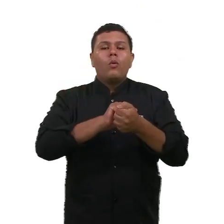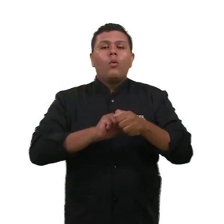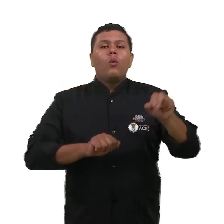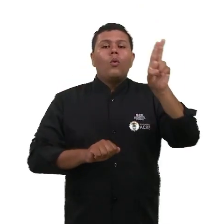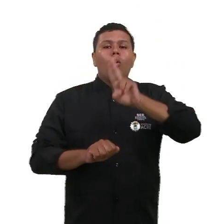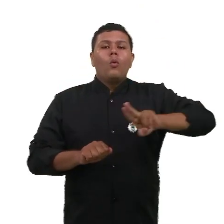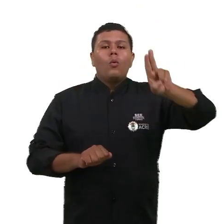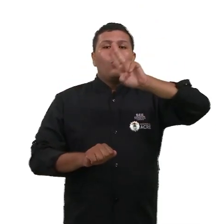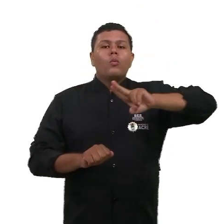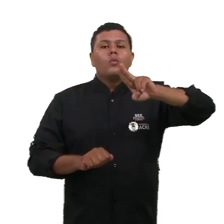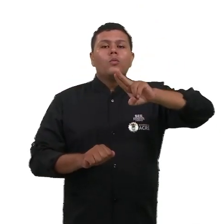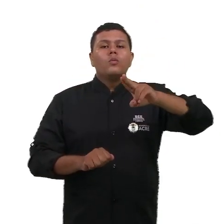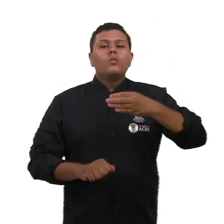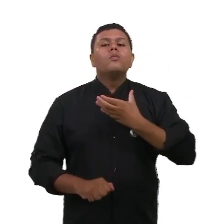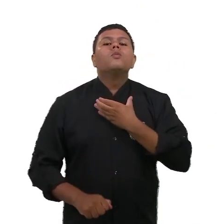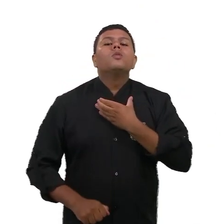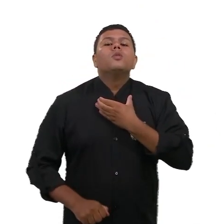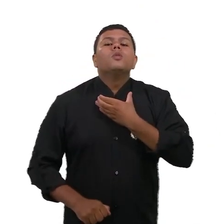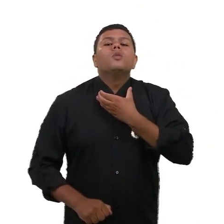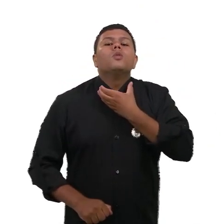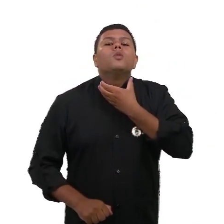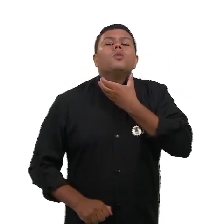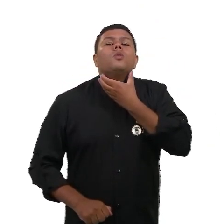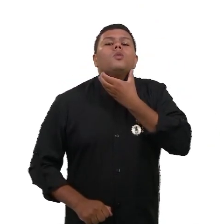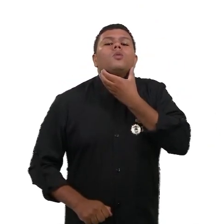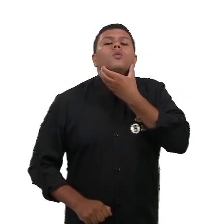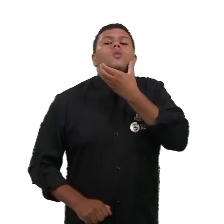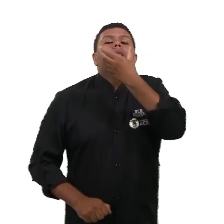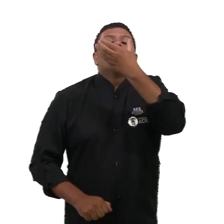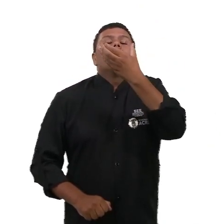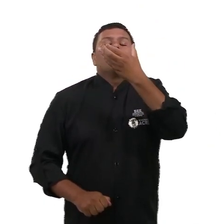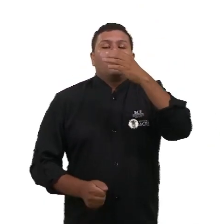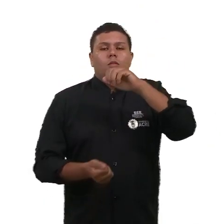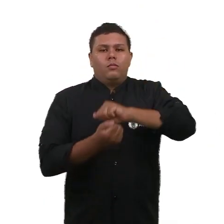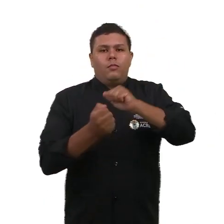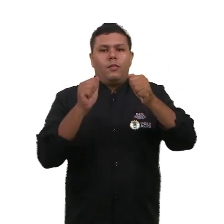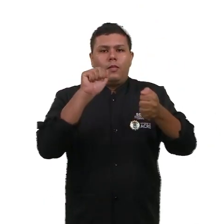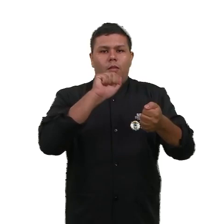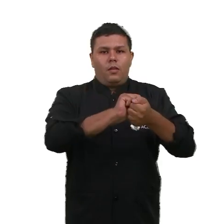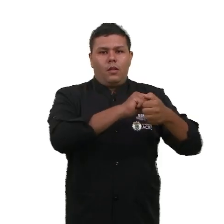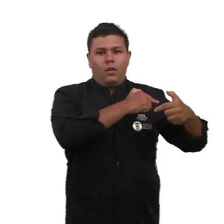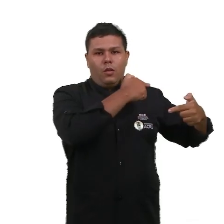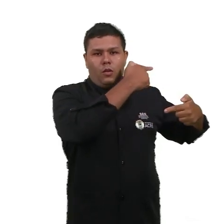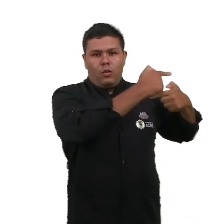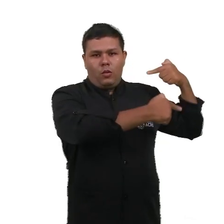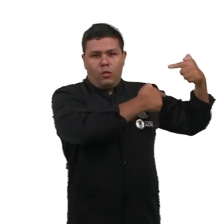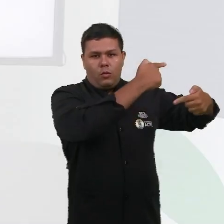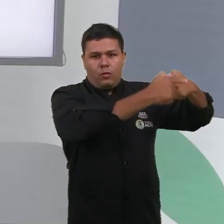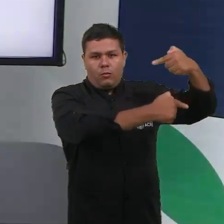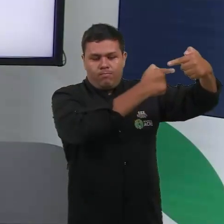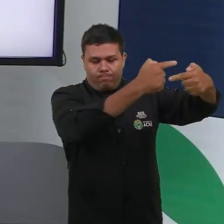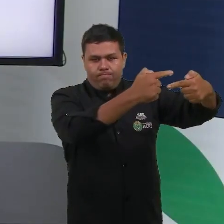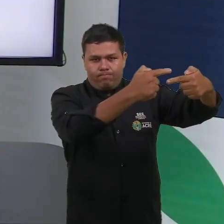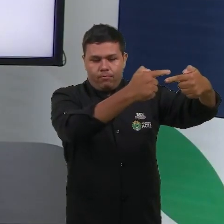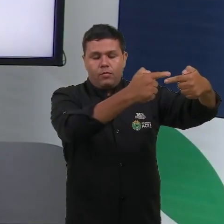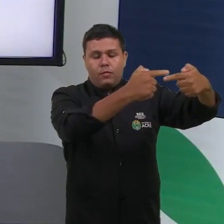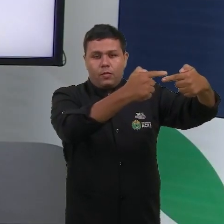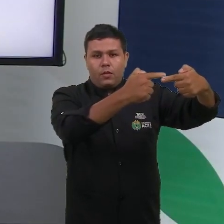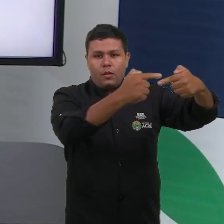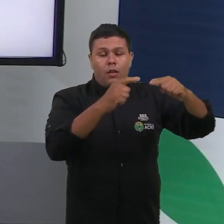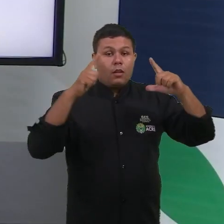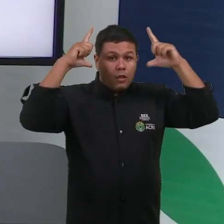esticou tanto que se adaptou e que, consequentemente, essa característica passou ao seu descendente. Acontece, pessoal, que